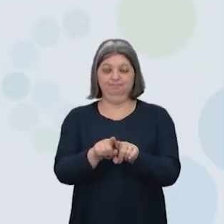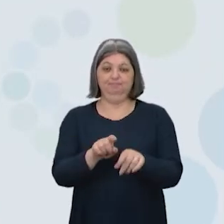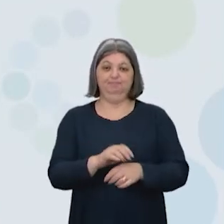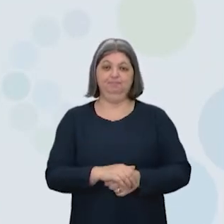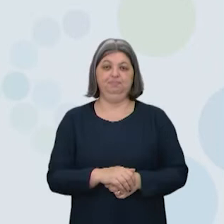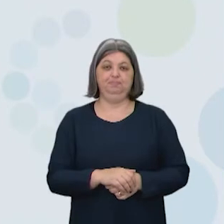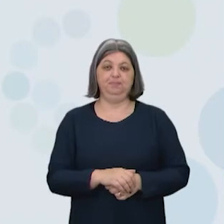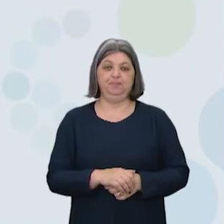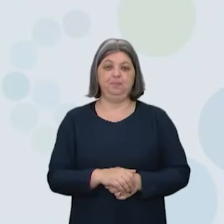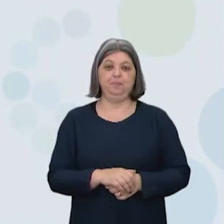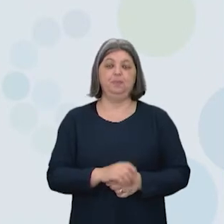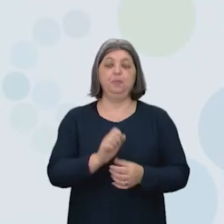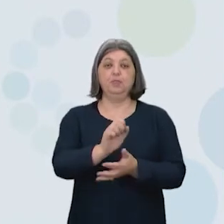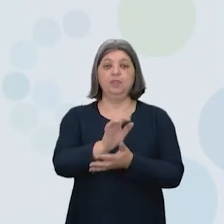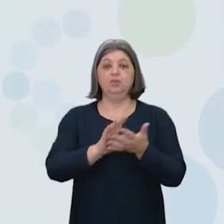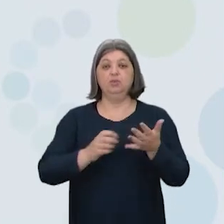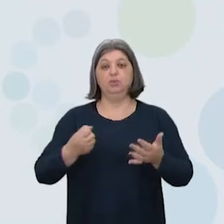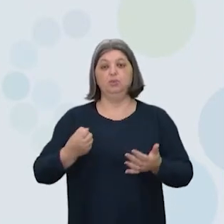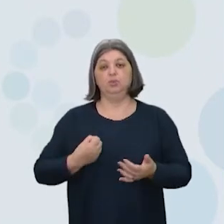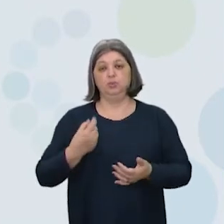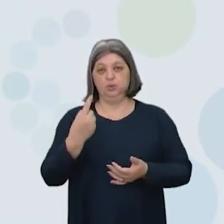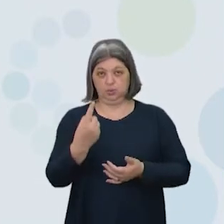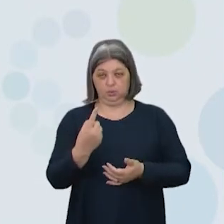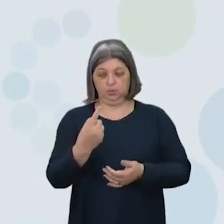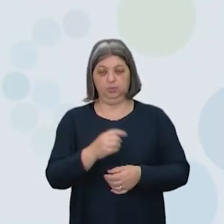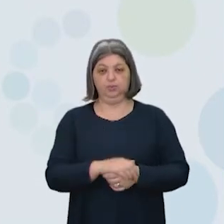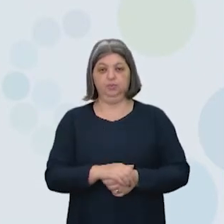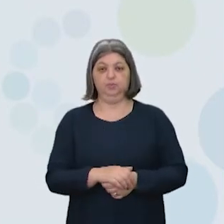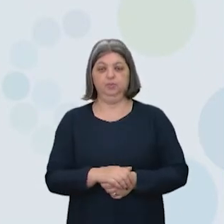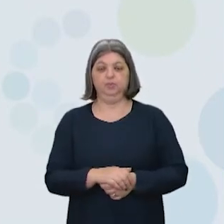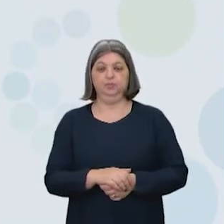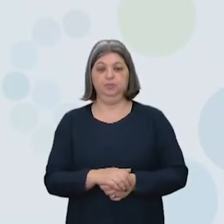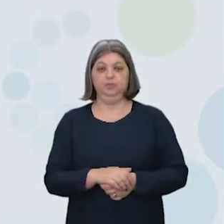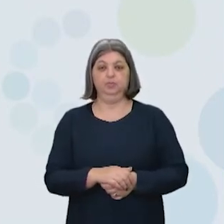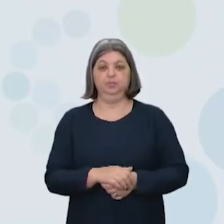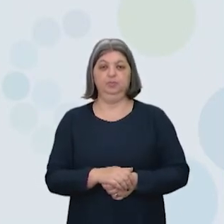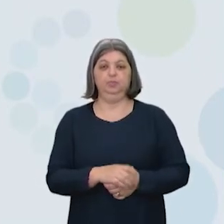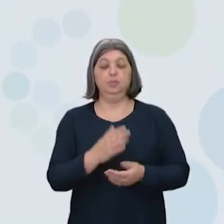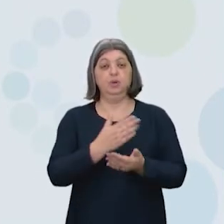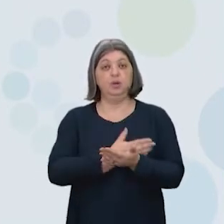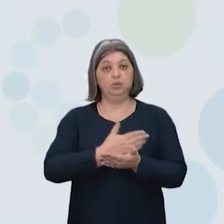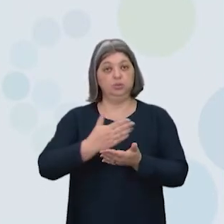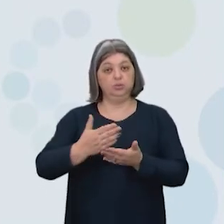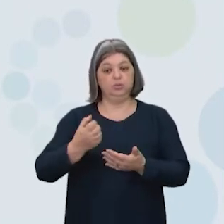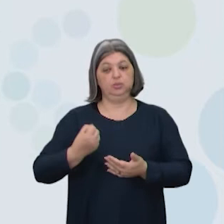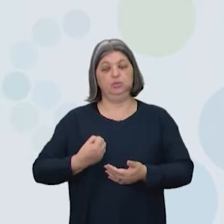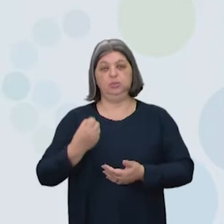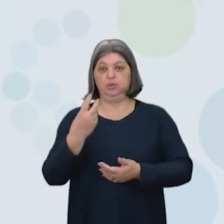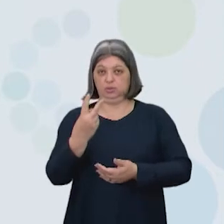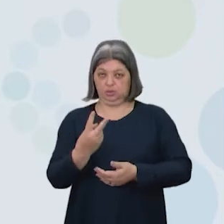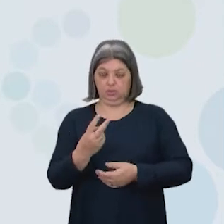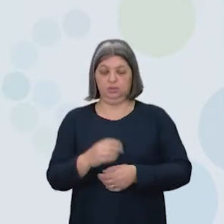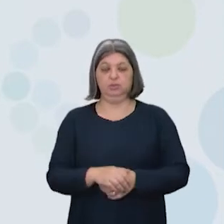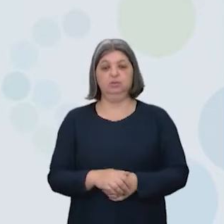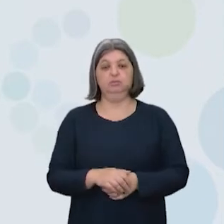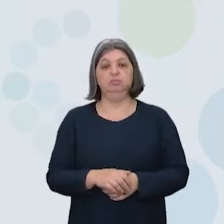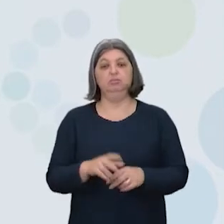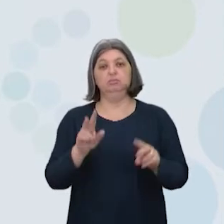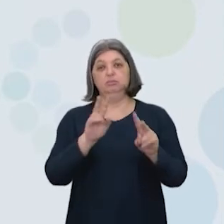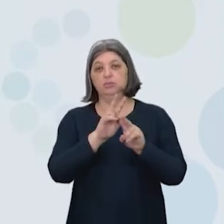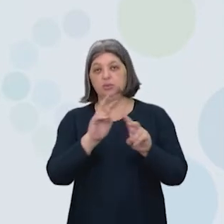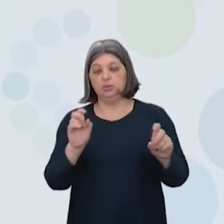estamos aí na atividade 1 do nosso componente, né? Na introdução 2 do nosso